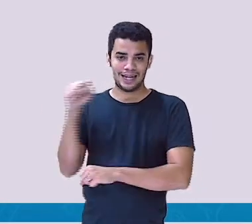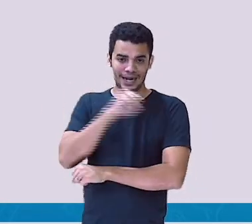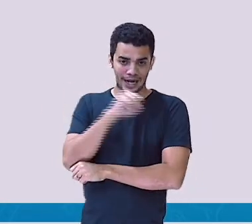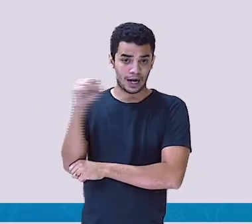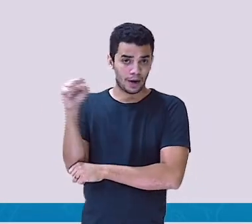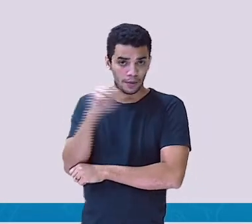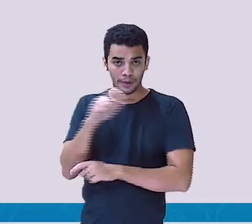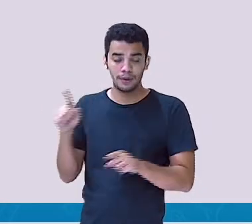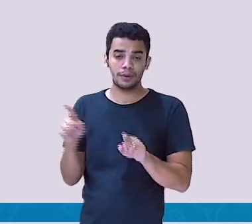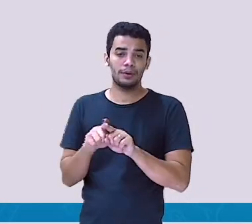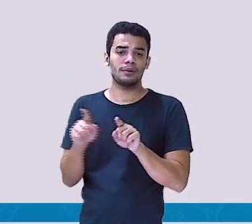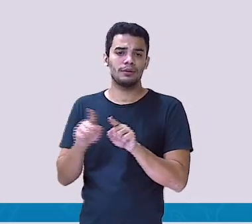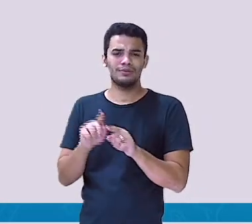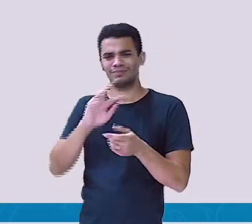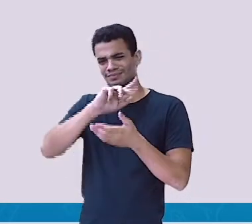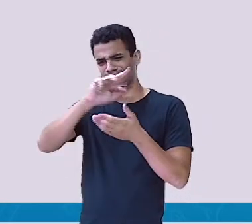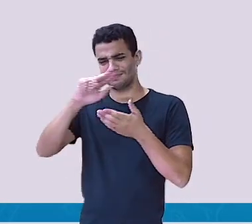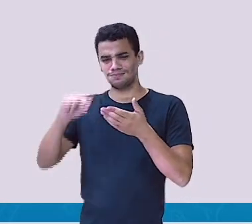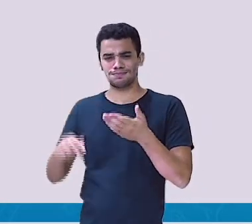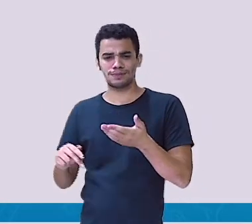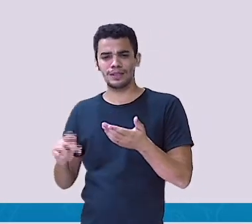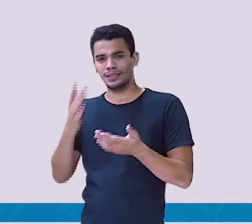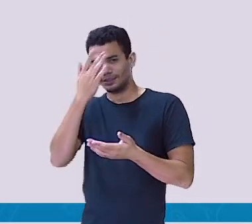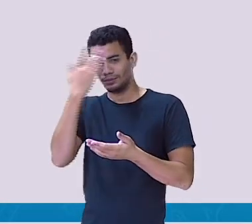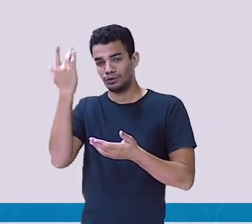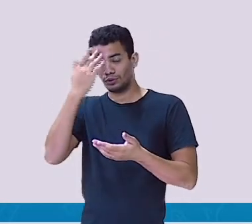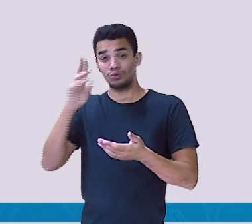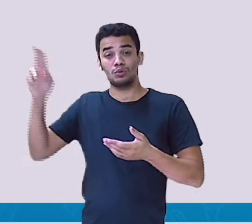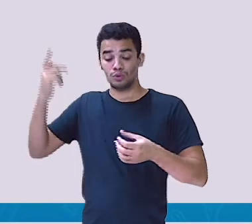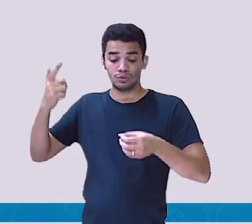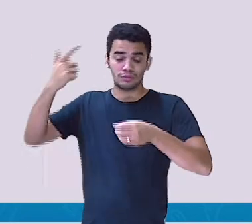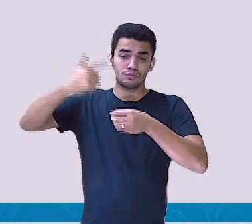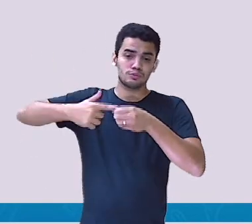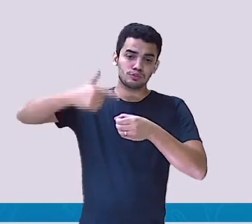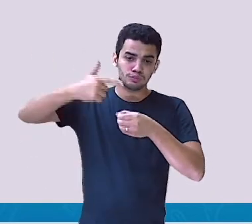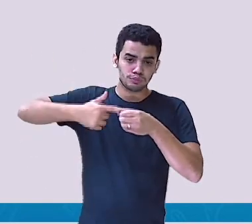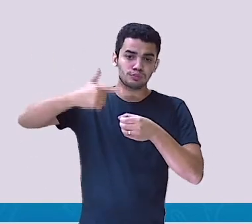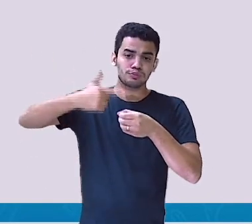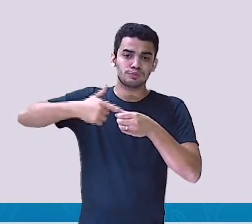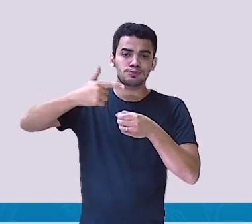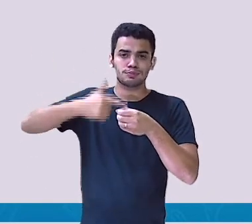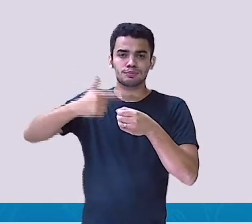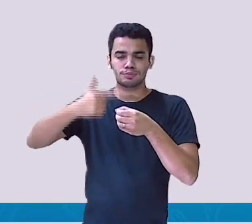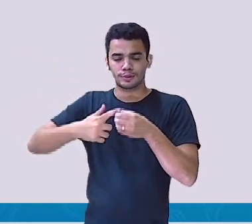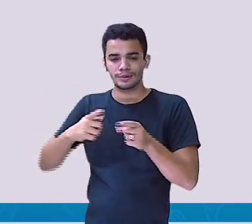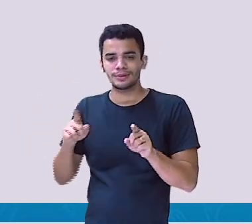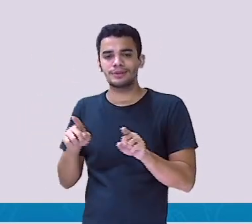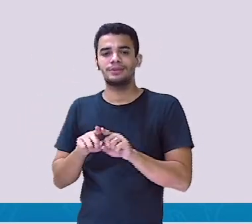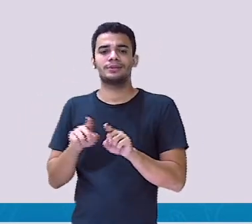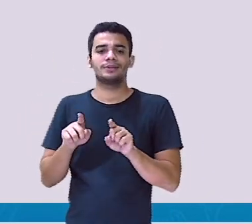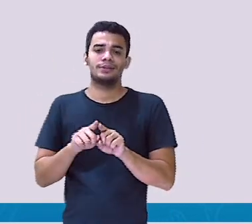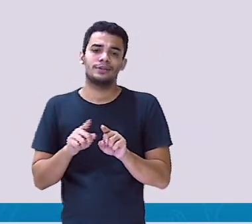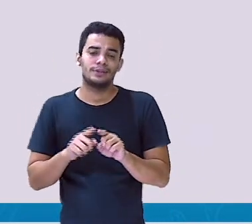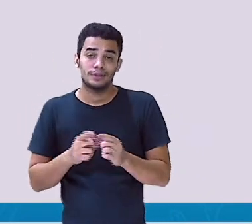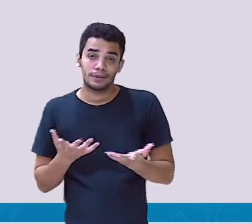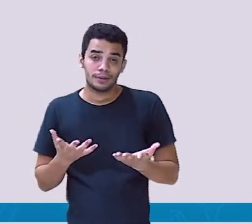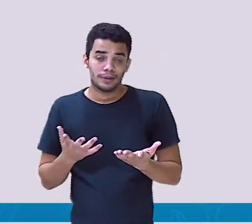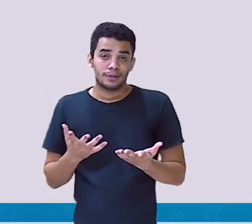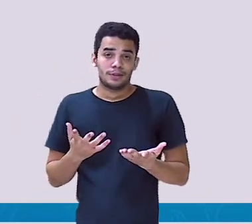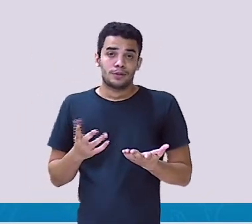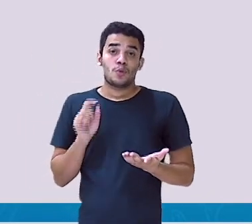recurso natural, muito utilizado nos dias de hoje, mas que o petróleo, por ele ter